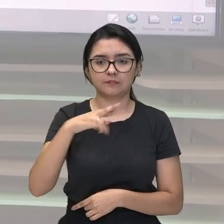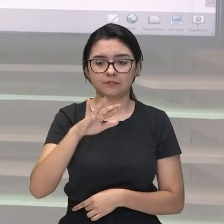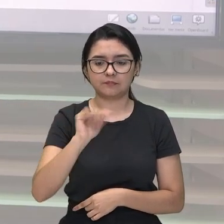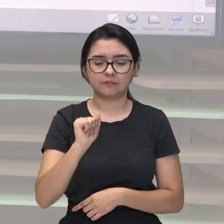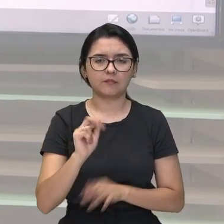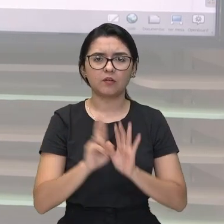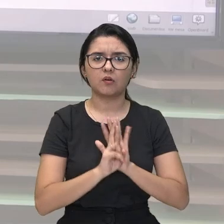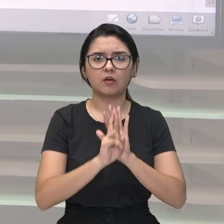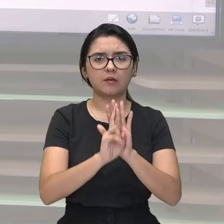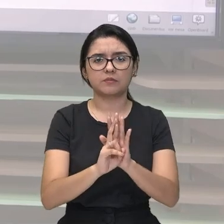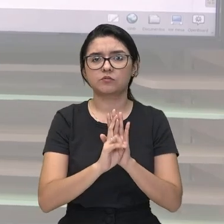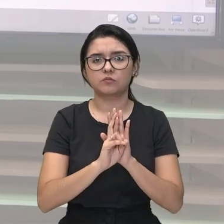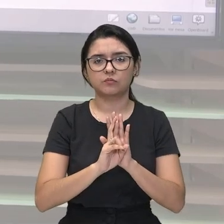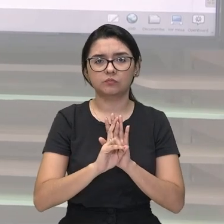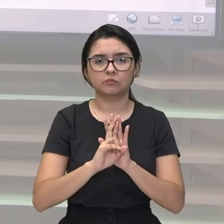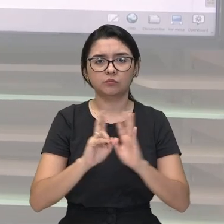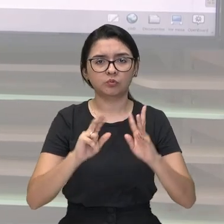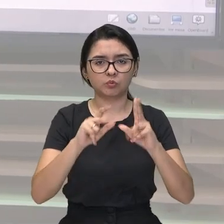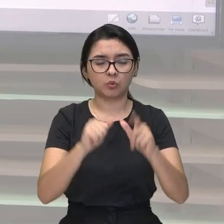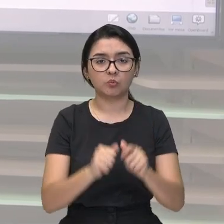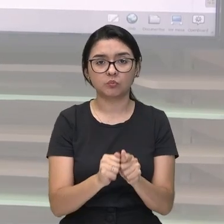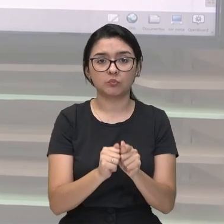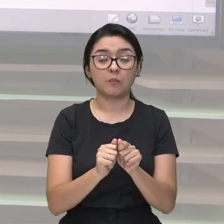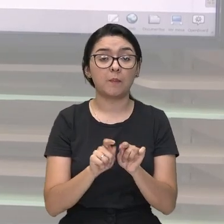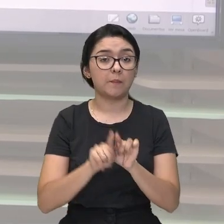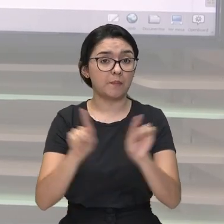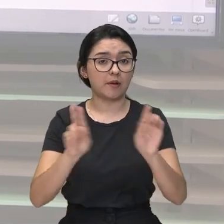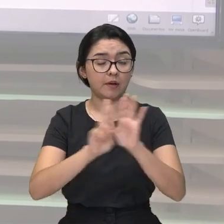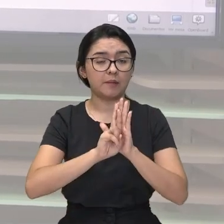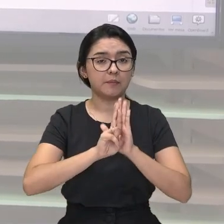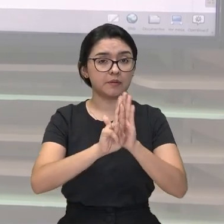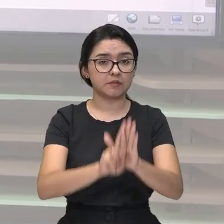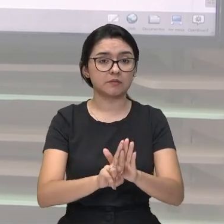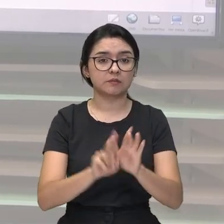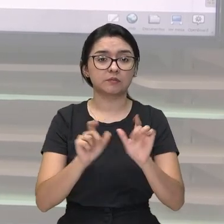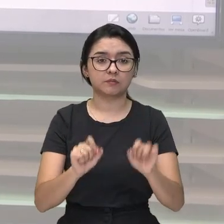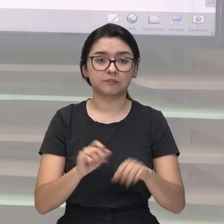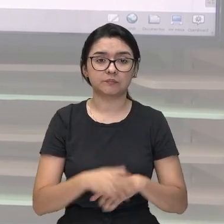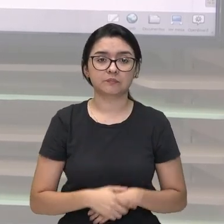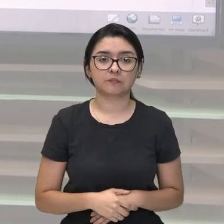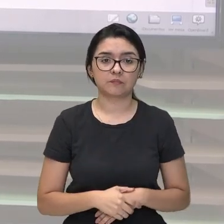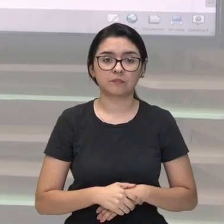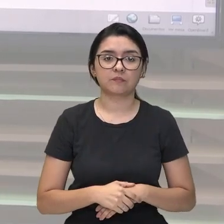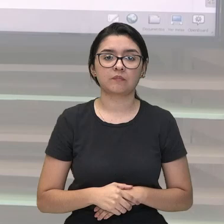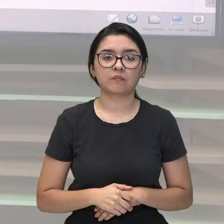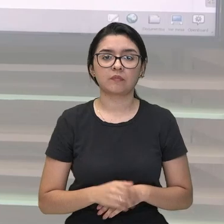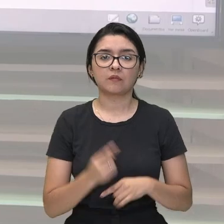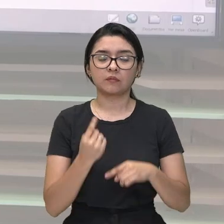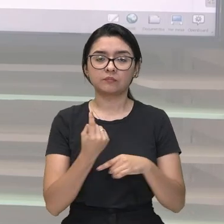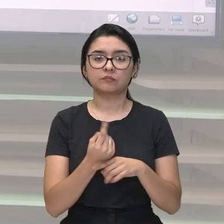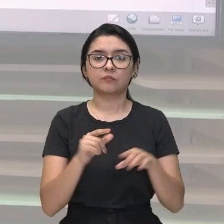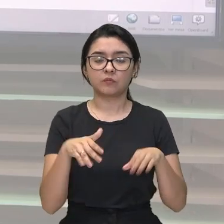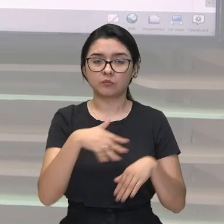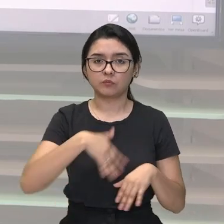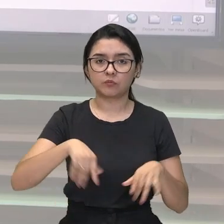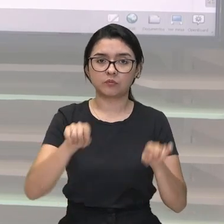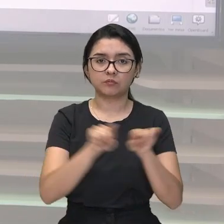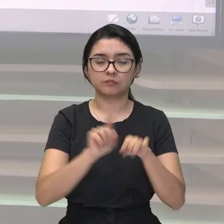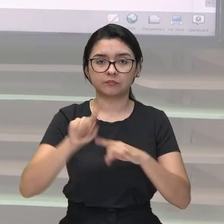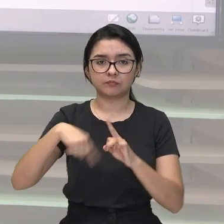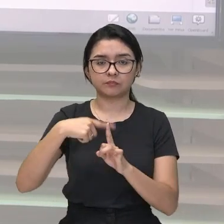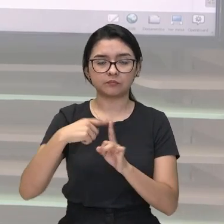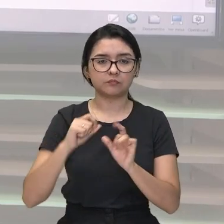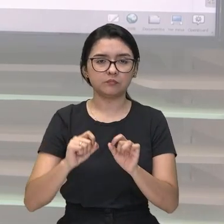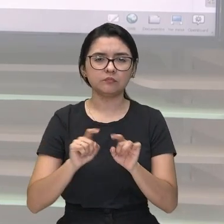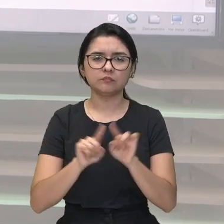a parte de um todo. Ela vai estar representando um inteiro e mais uma parte do todo. Mas nem